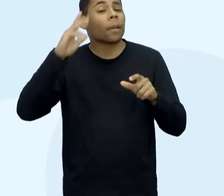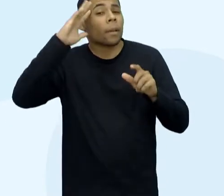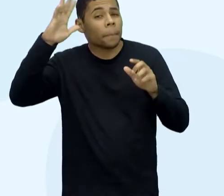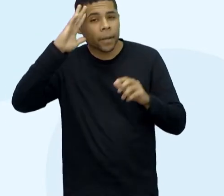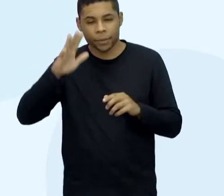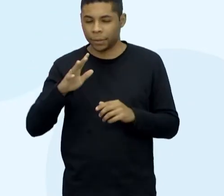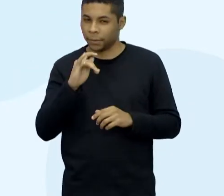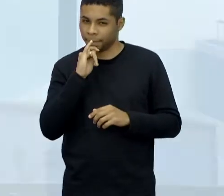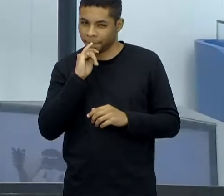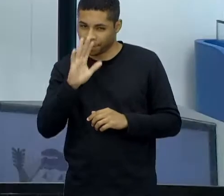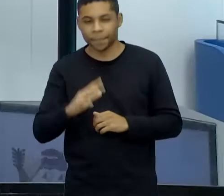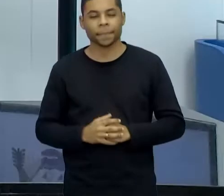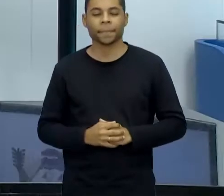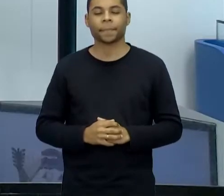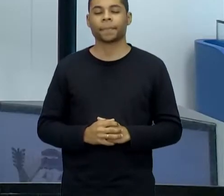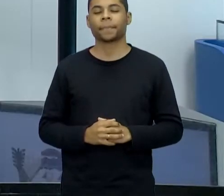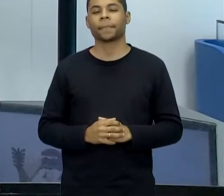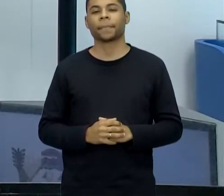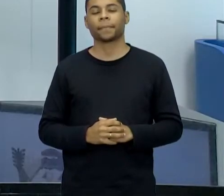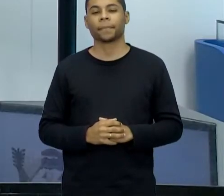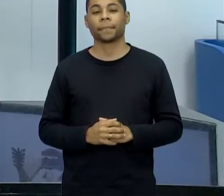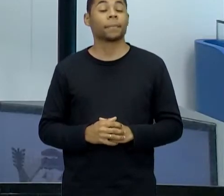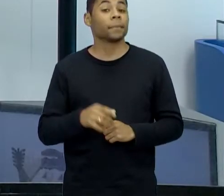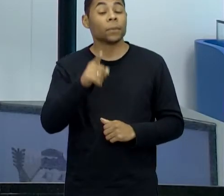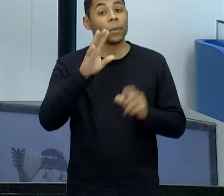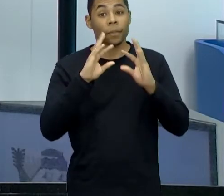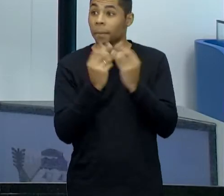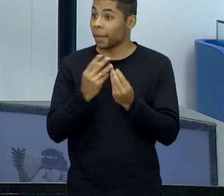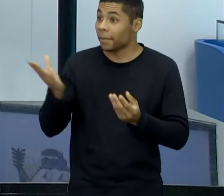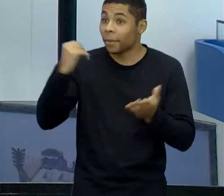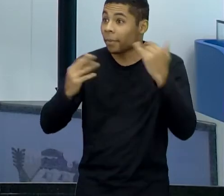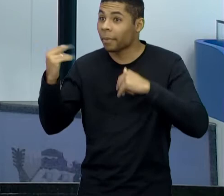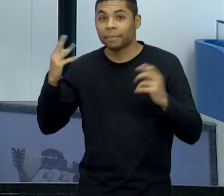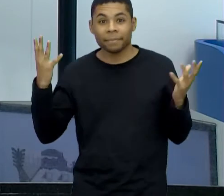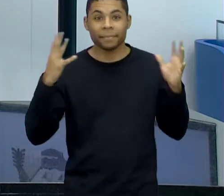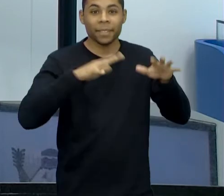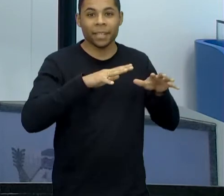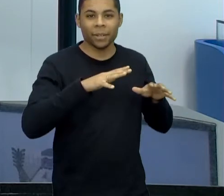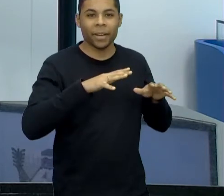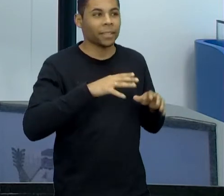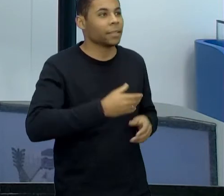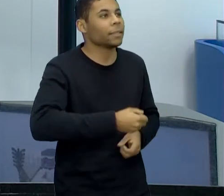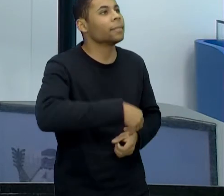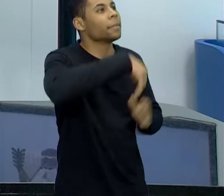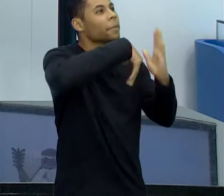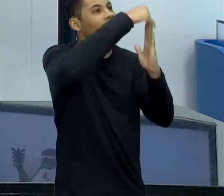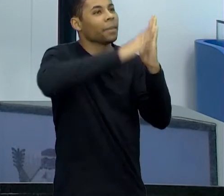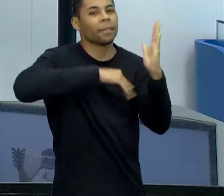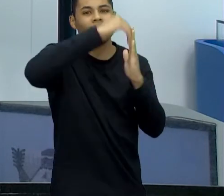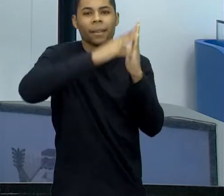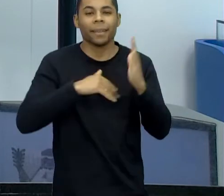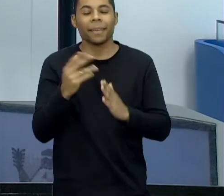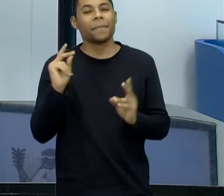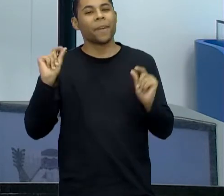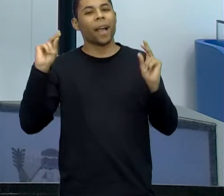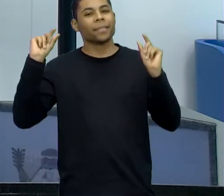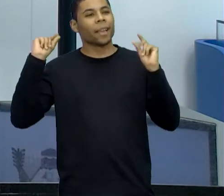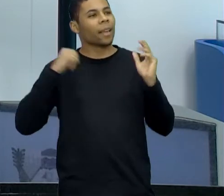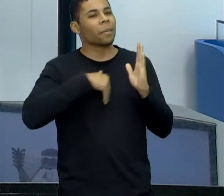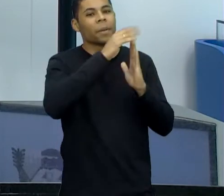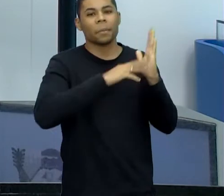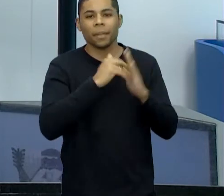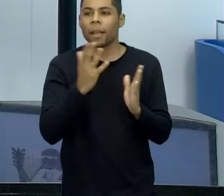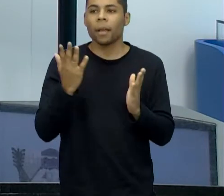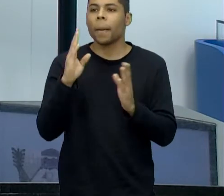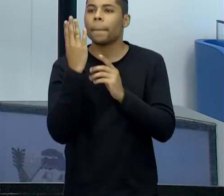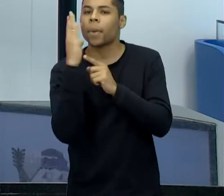seguinte cena, né? Sua família resolveu pintar a casa, né? Tava muitos anos sem pintar, tá feinho, né? Vamos pintar as portas,